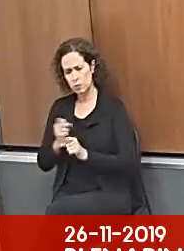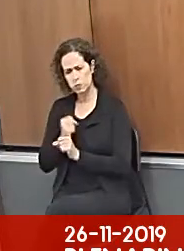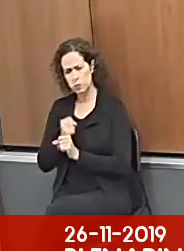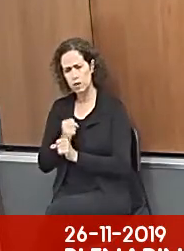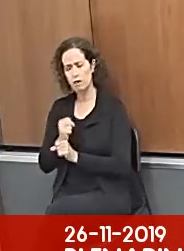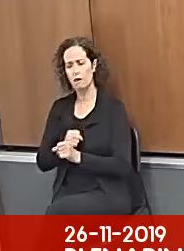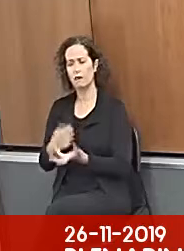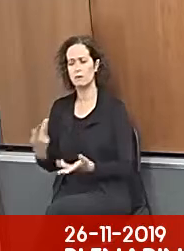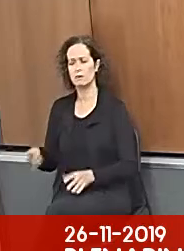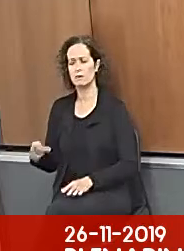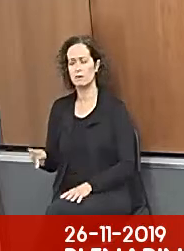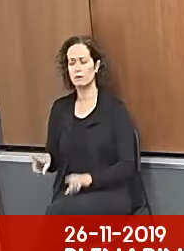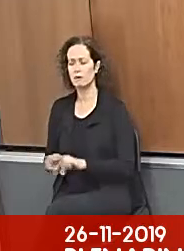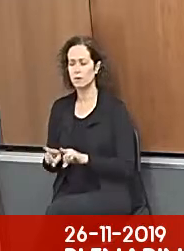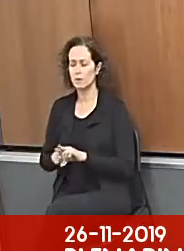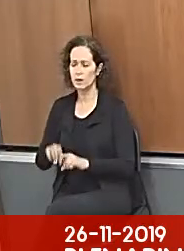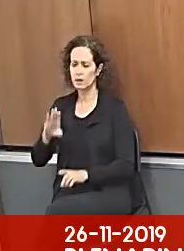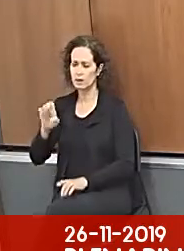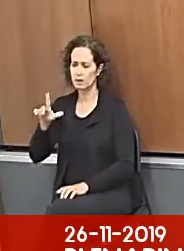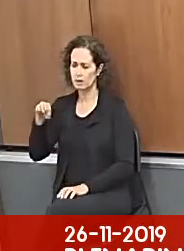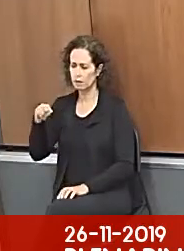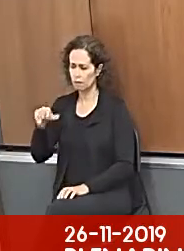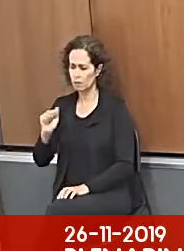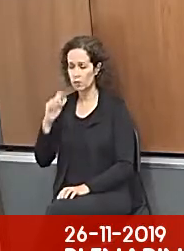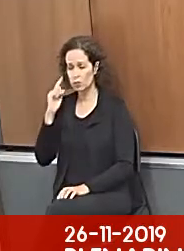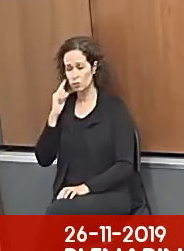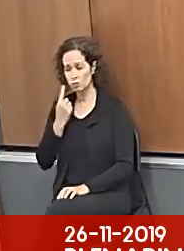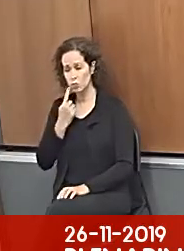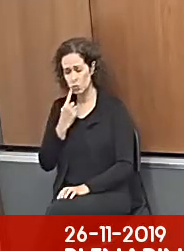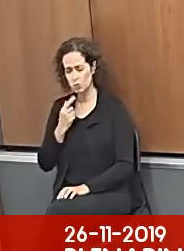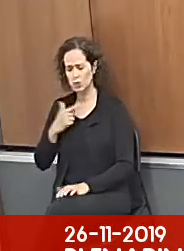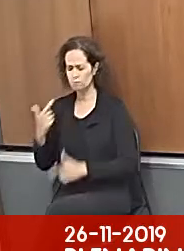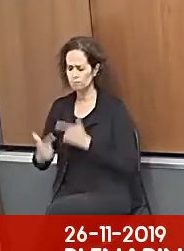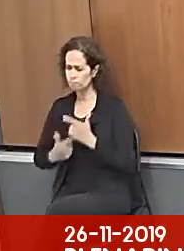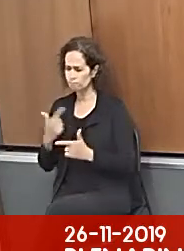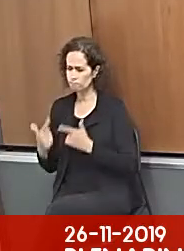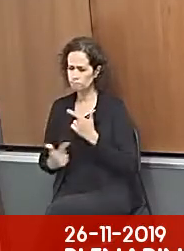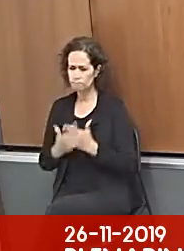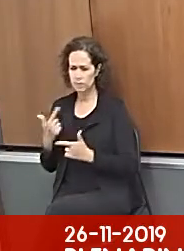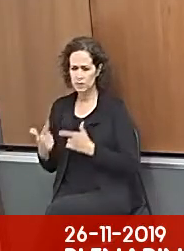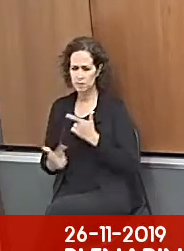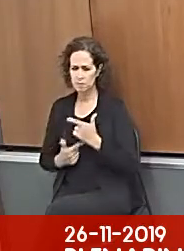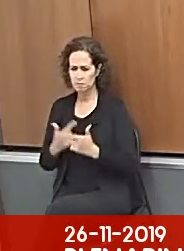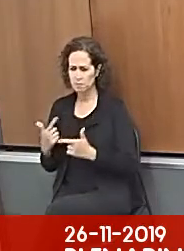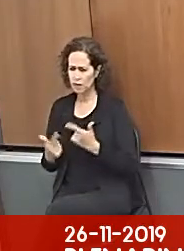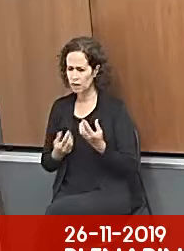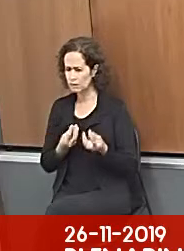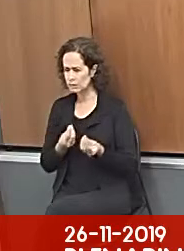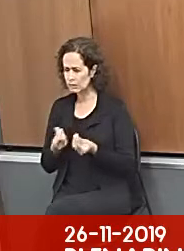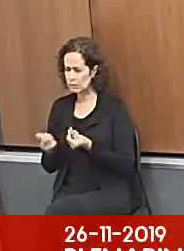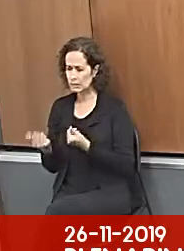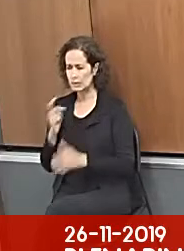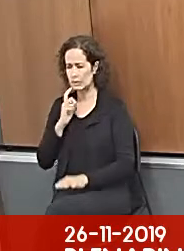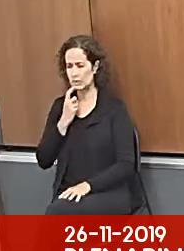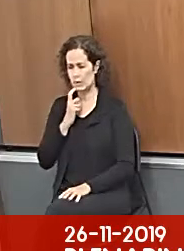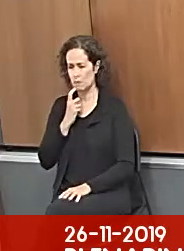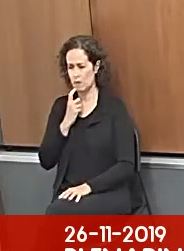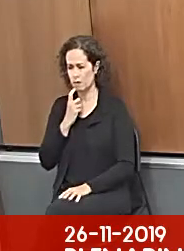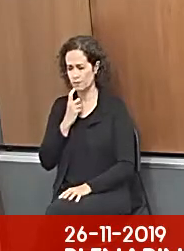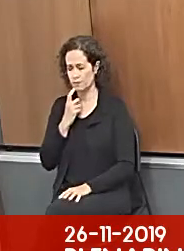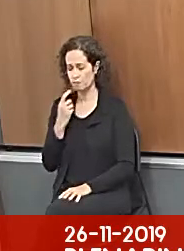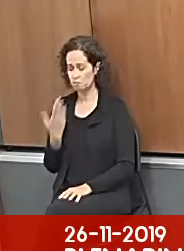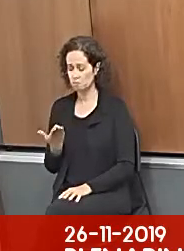A professora Selma, que é surda, faz um trabalho de primeira qualidade com as crianças na